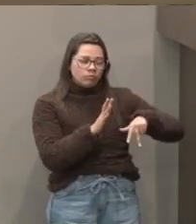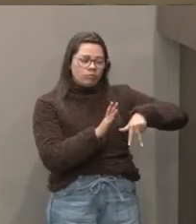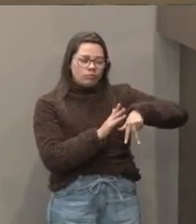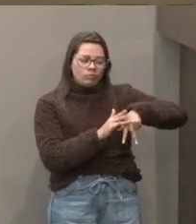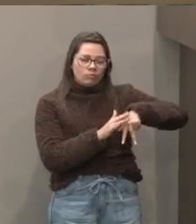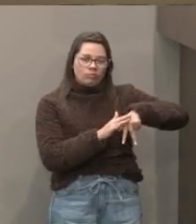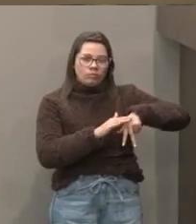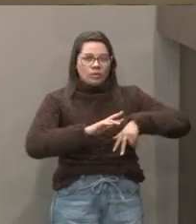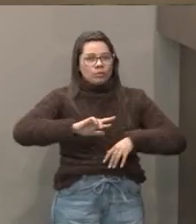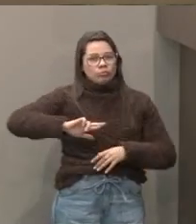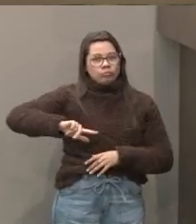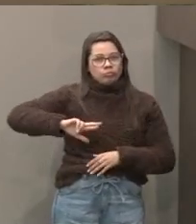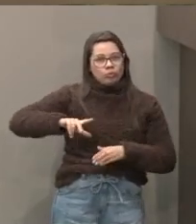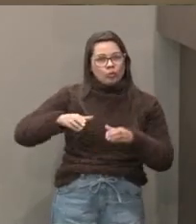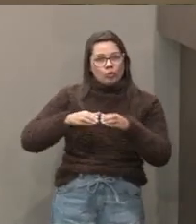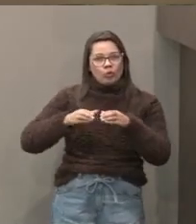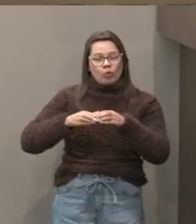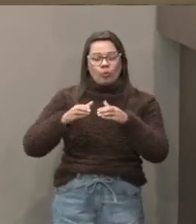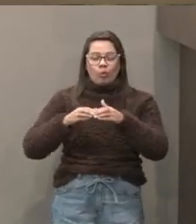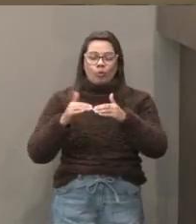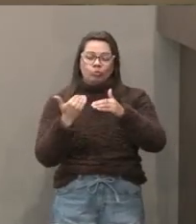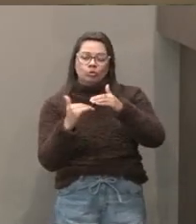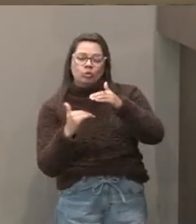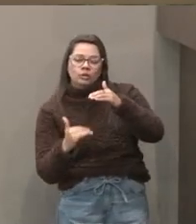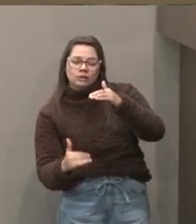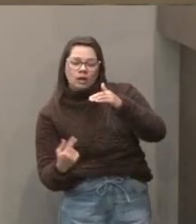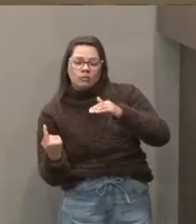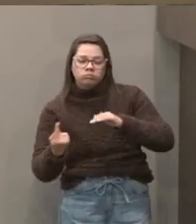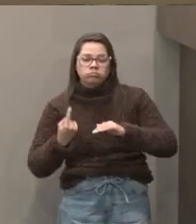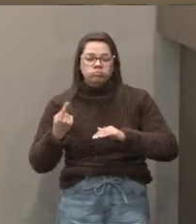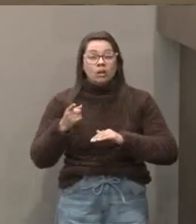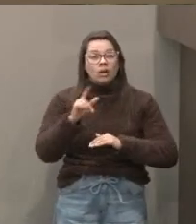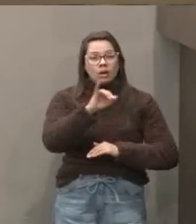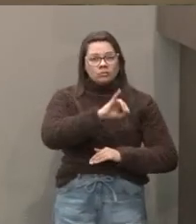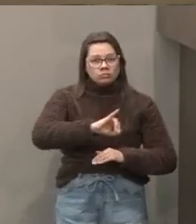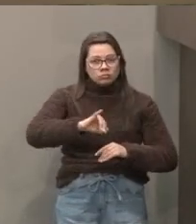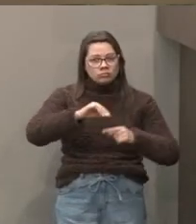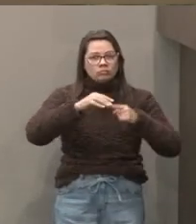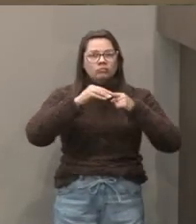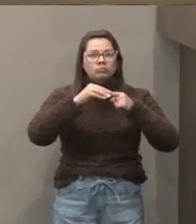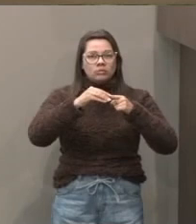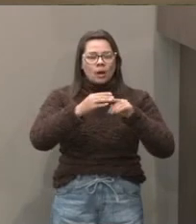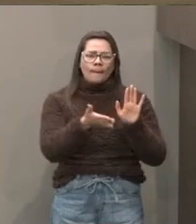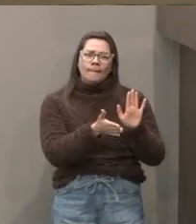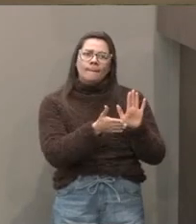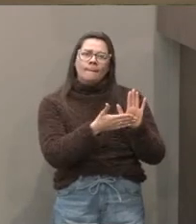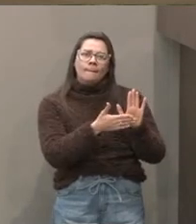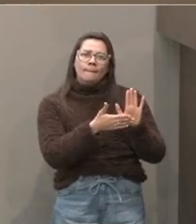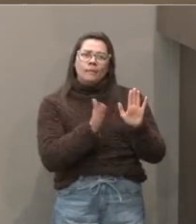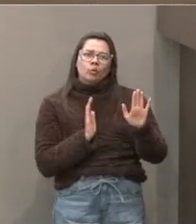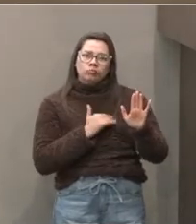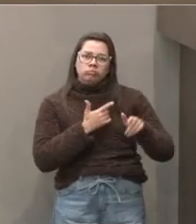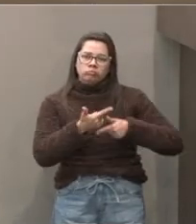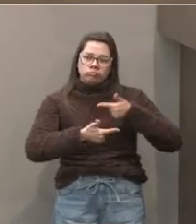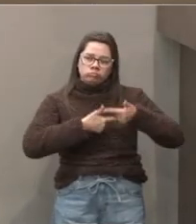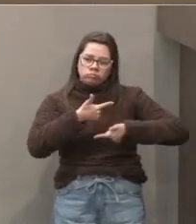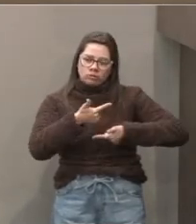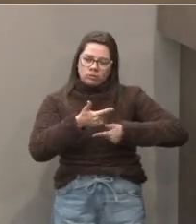pacientes, não classes sociais isoladas. Isso é um fundamento, isso é um propósito do nosso